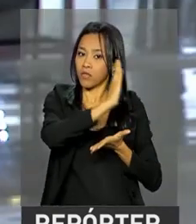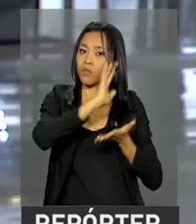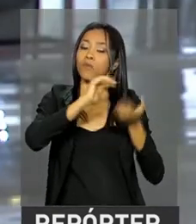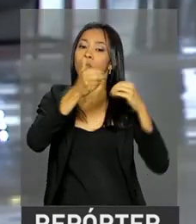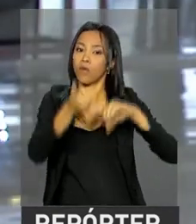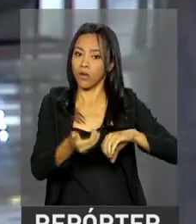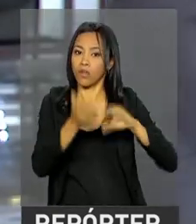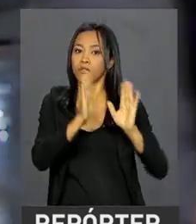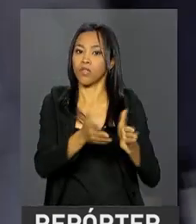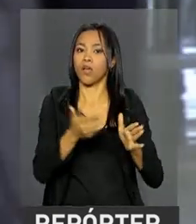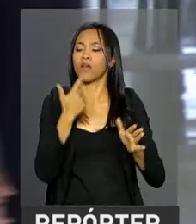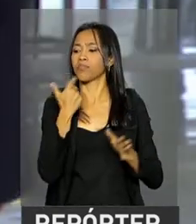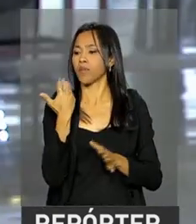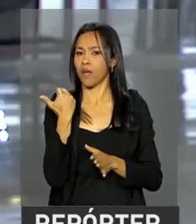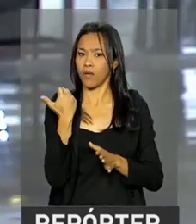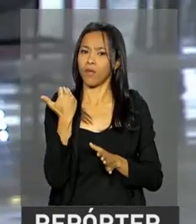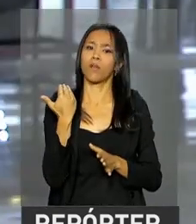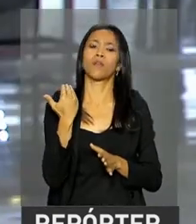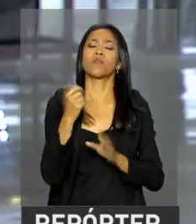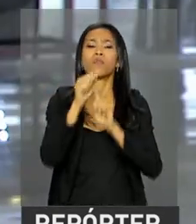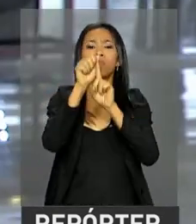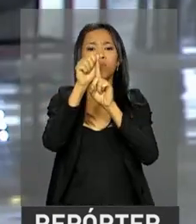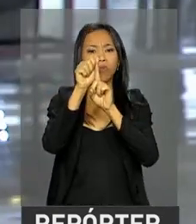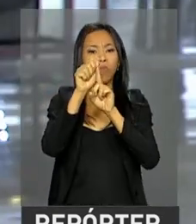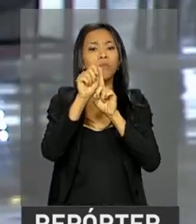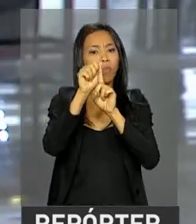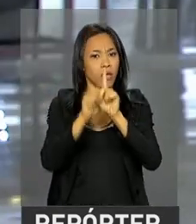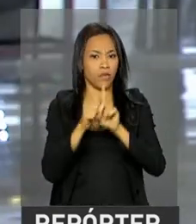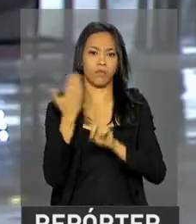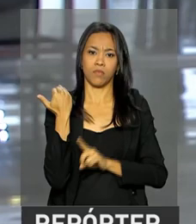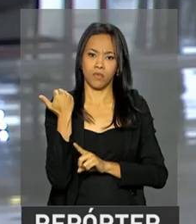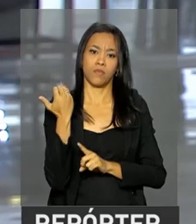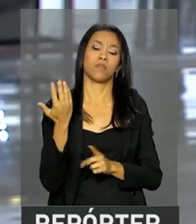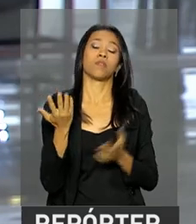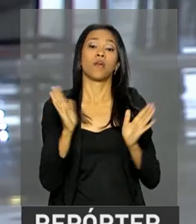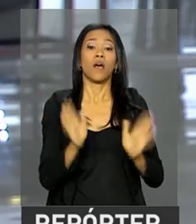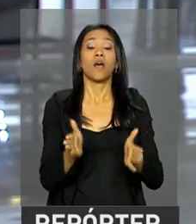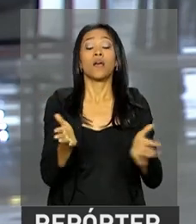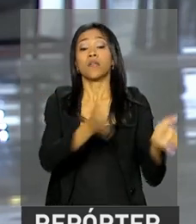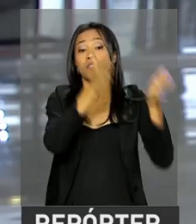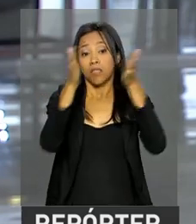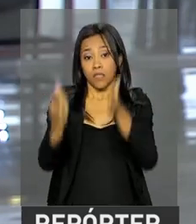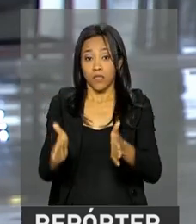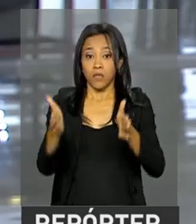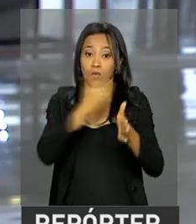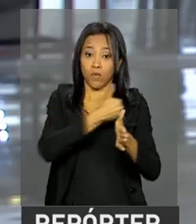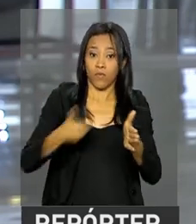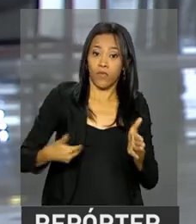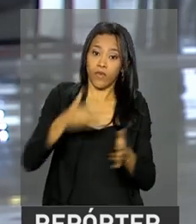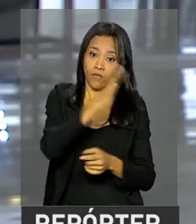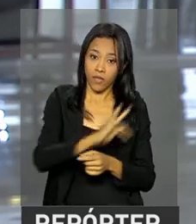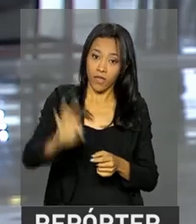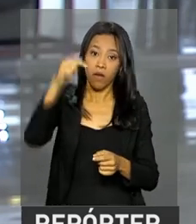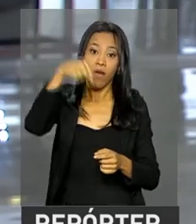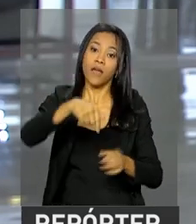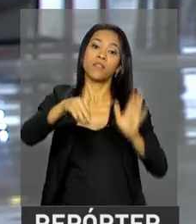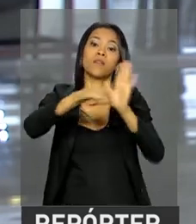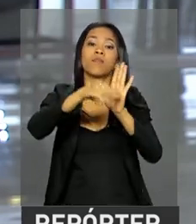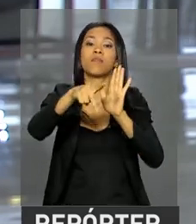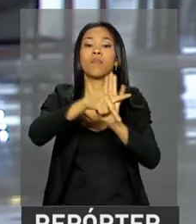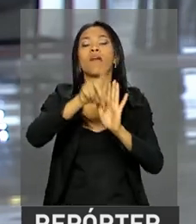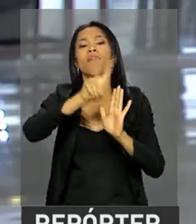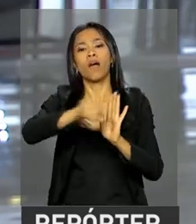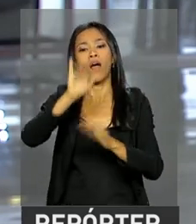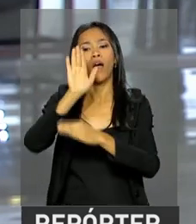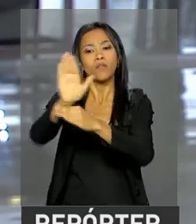Nacional agora no final do mês passado segundo o poder executivo Federal segundo o governo federal essa medida ela vai beneficiar